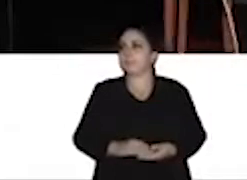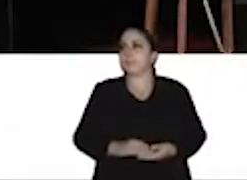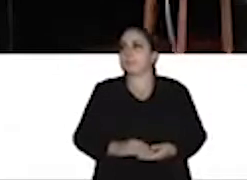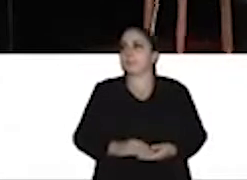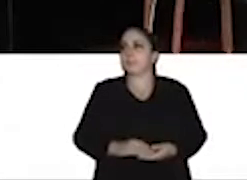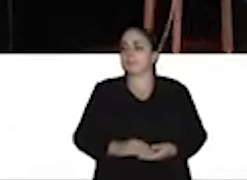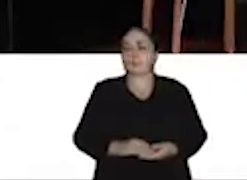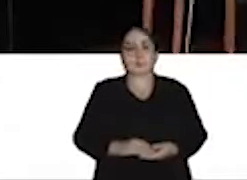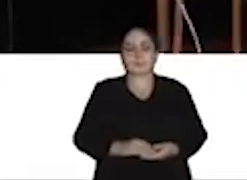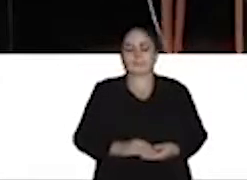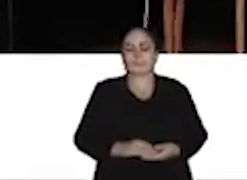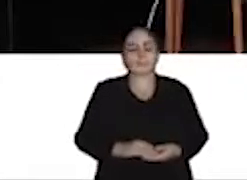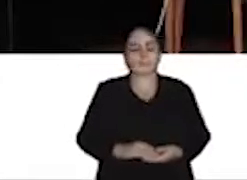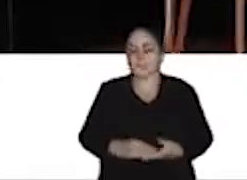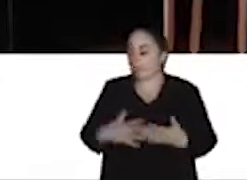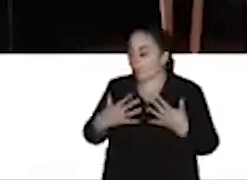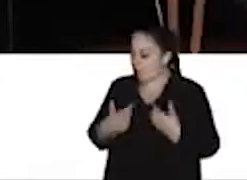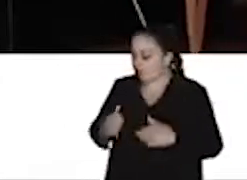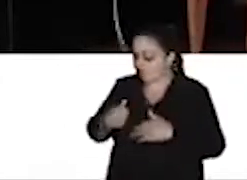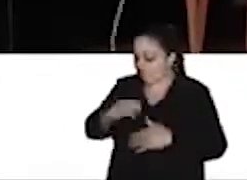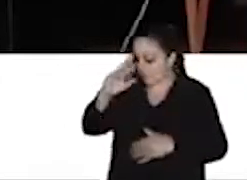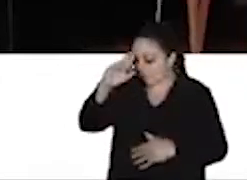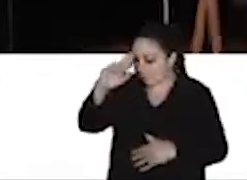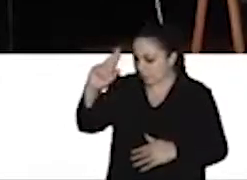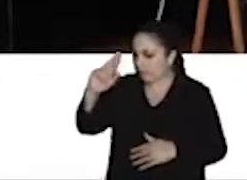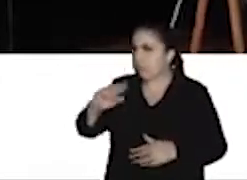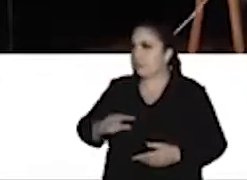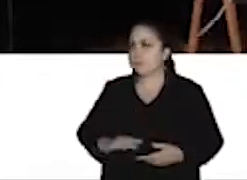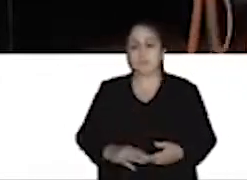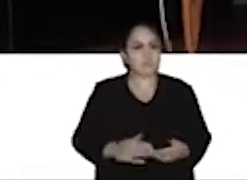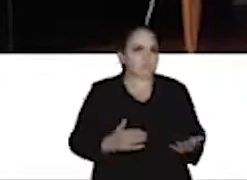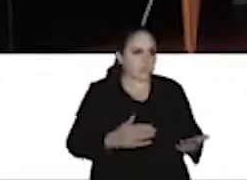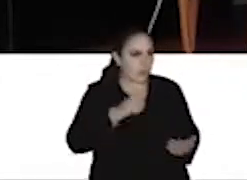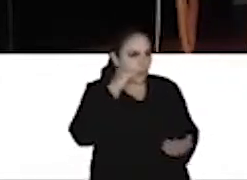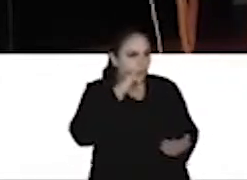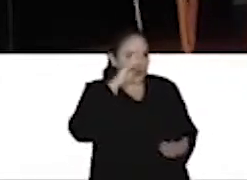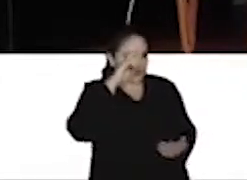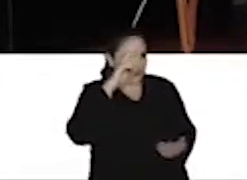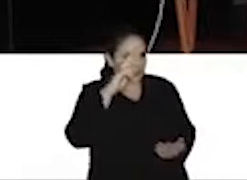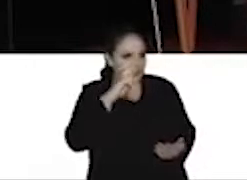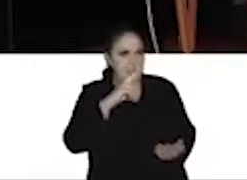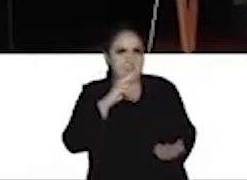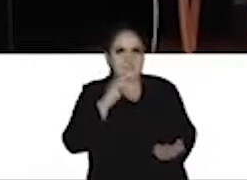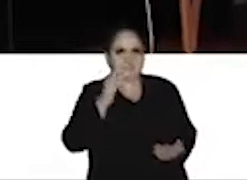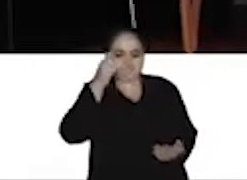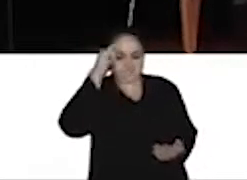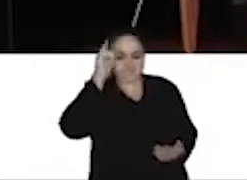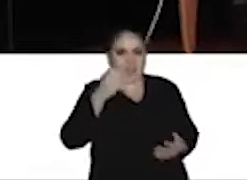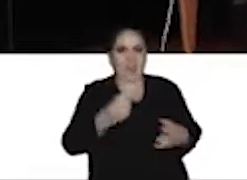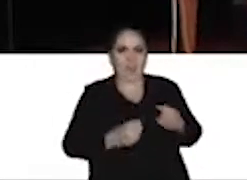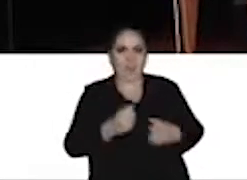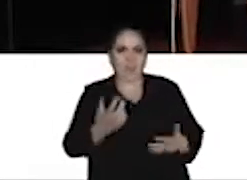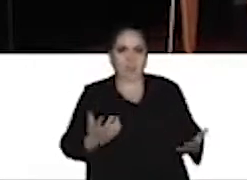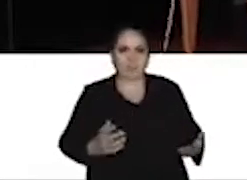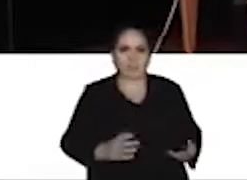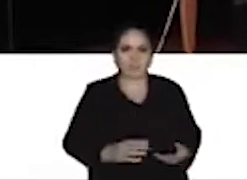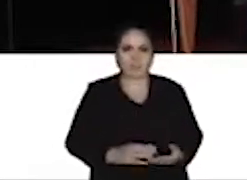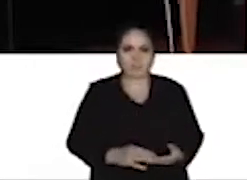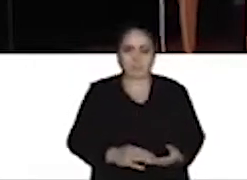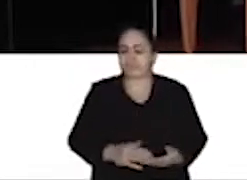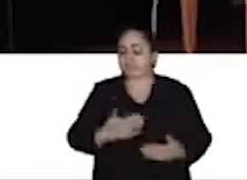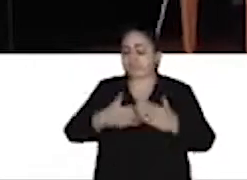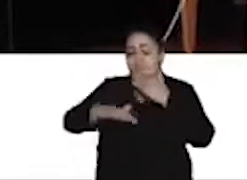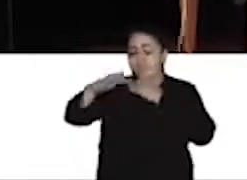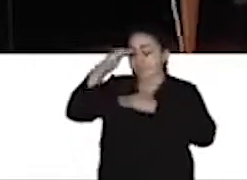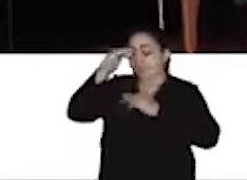Não! Eu não aguento mais esse patrão. E essa patroa, então? Uma vaca. Eu não suporto essa